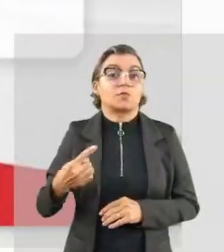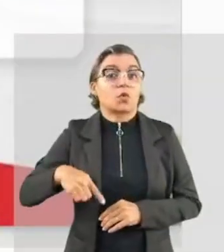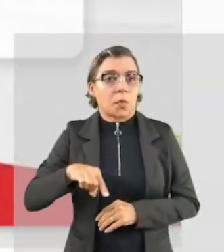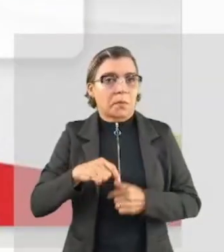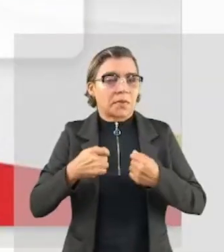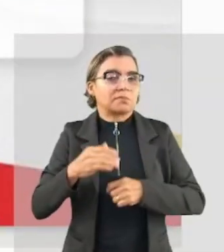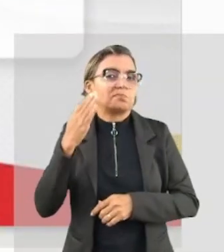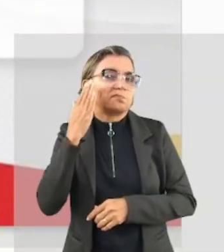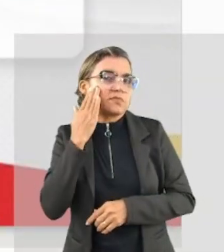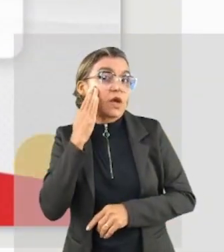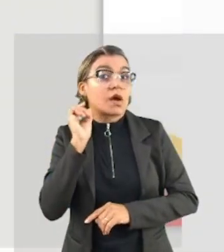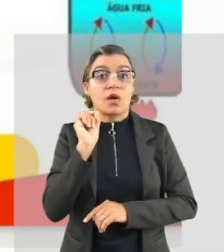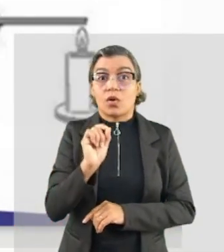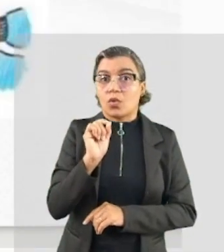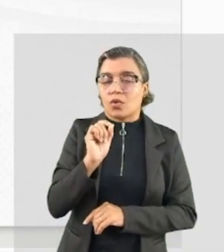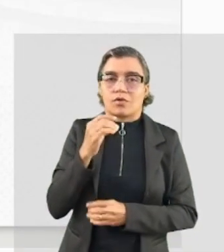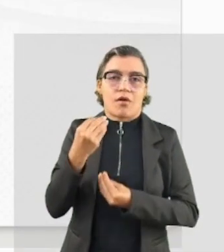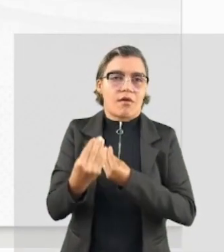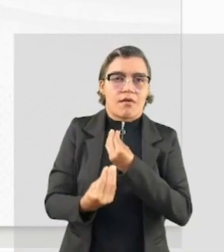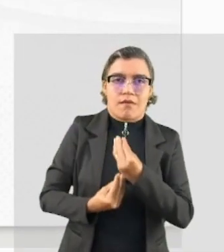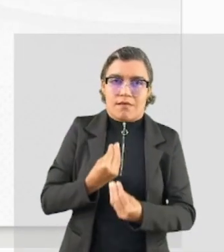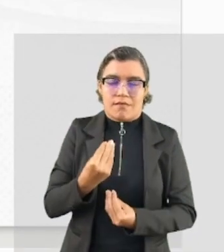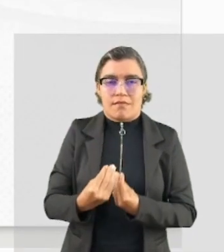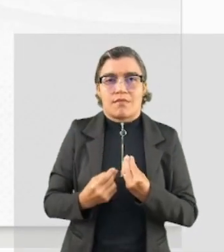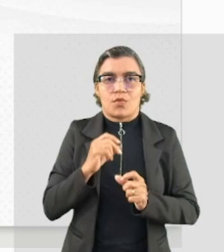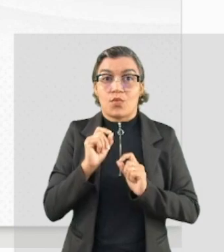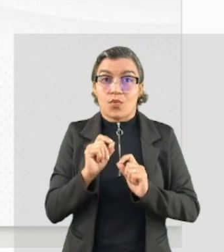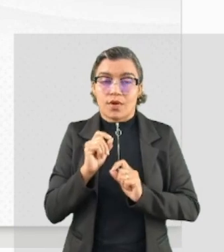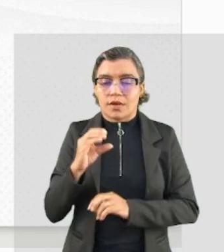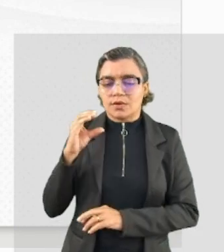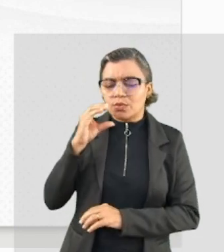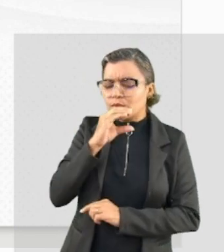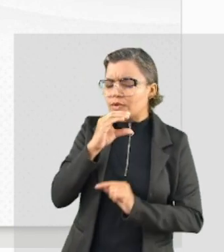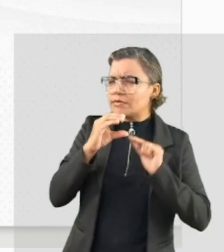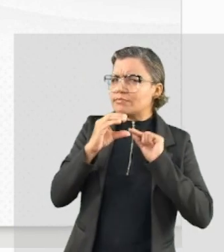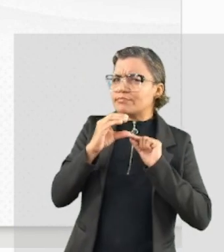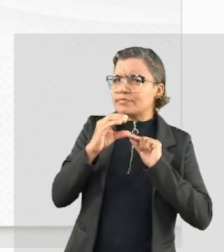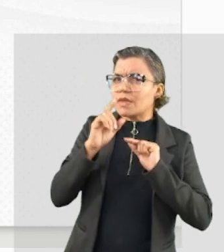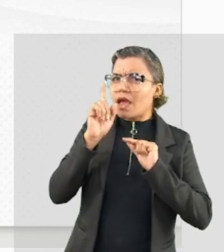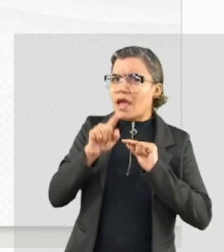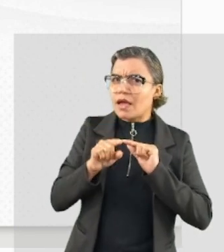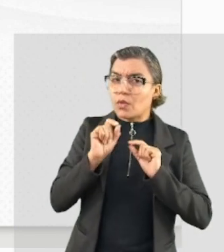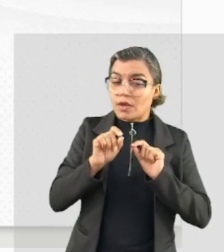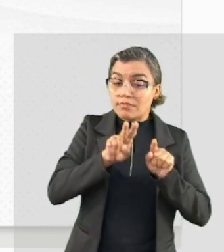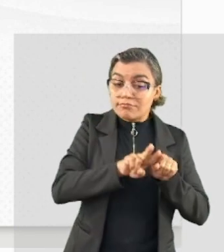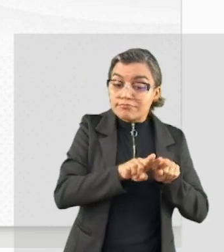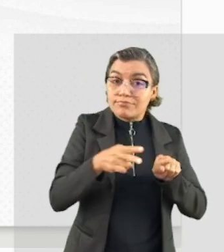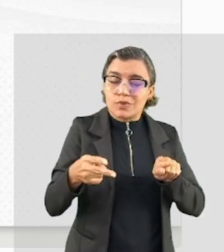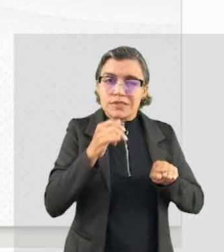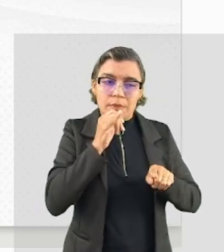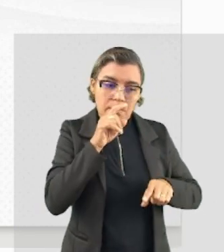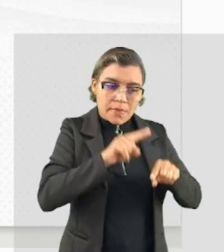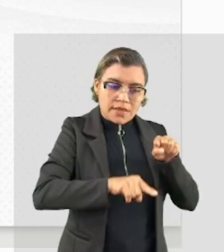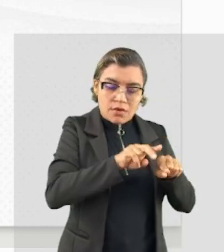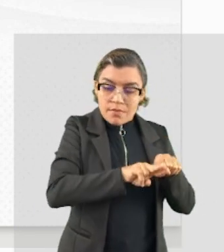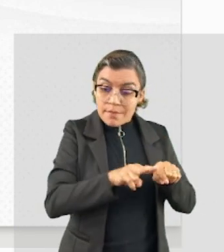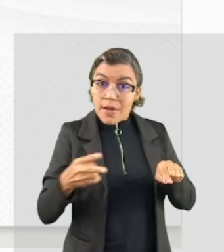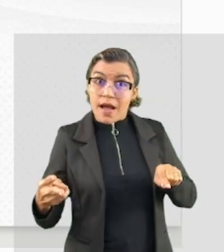saber como o calor ele é transferido de um corpo para o